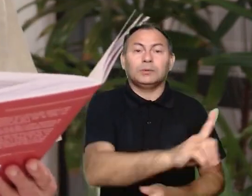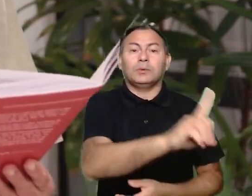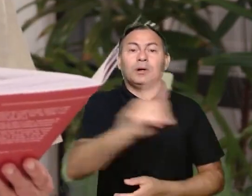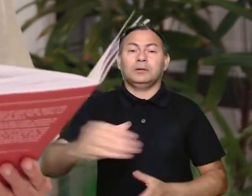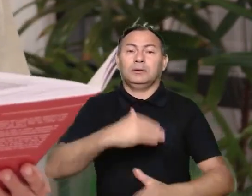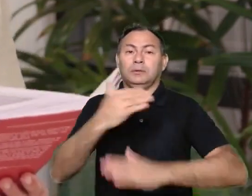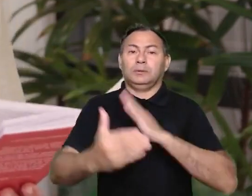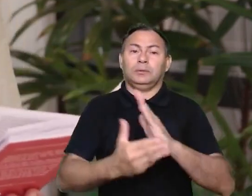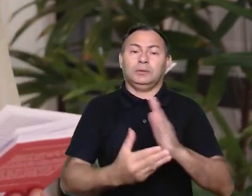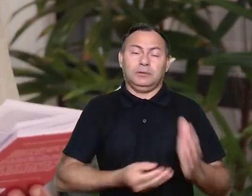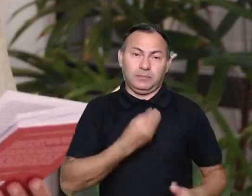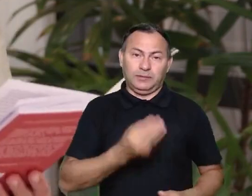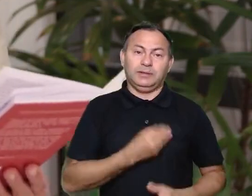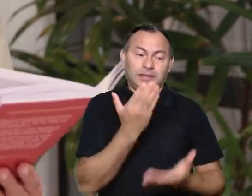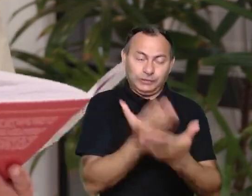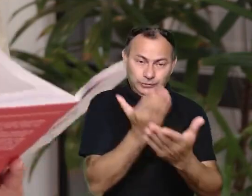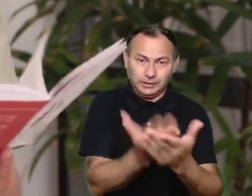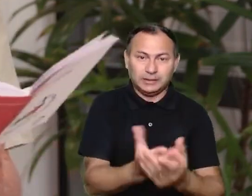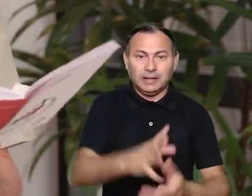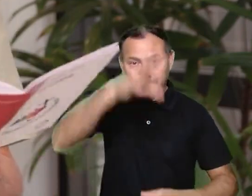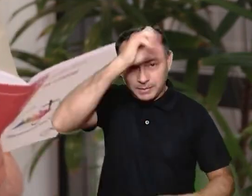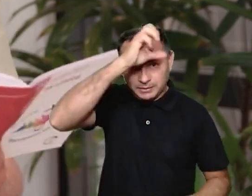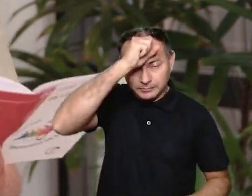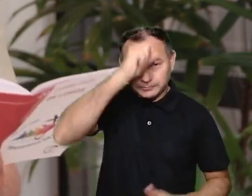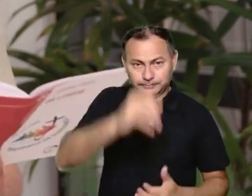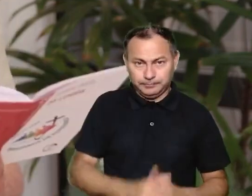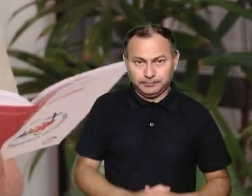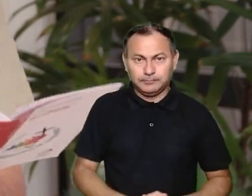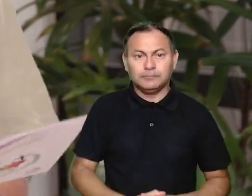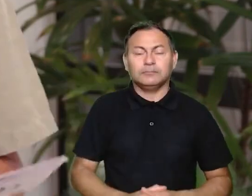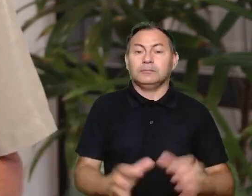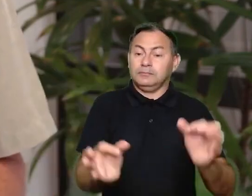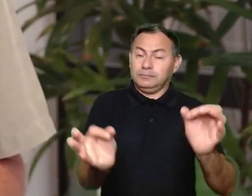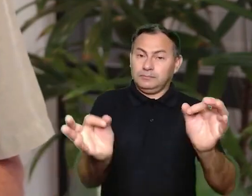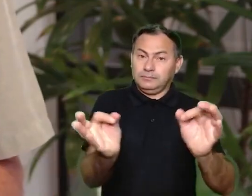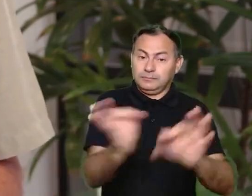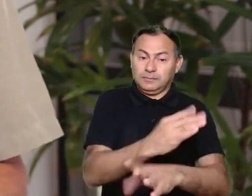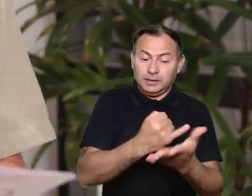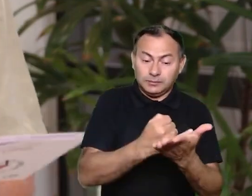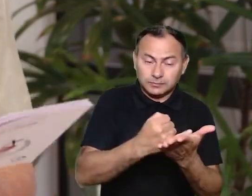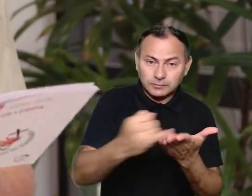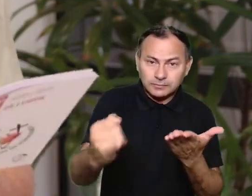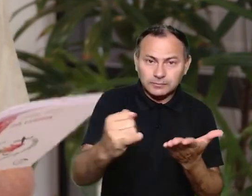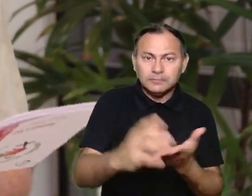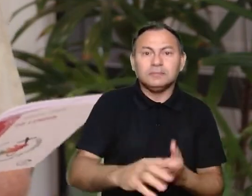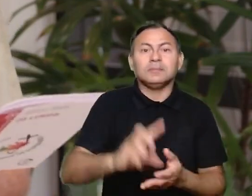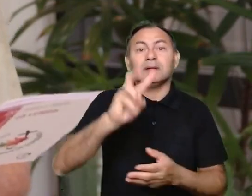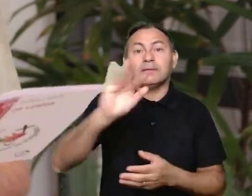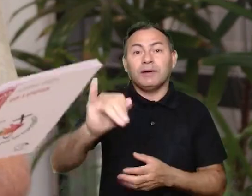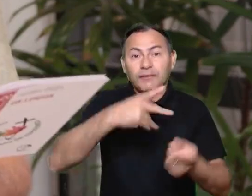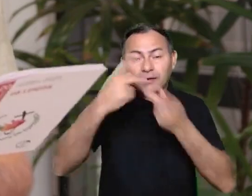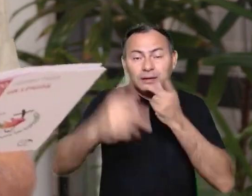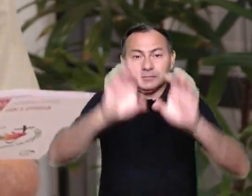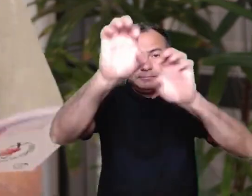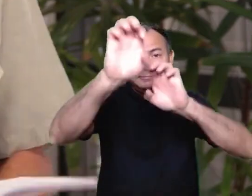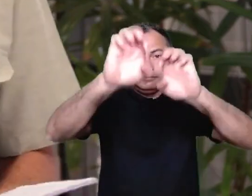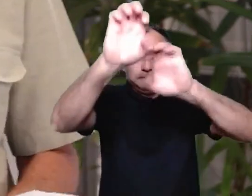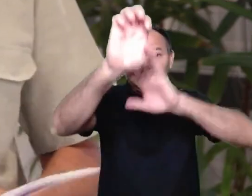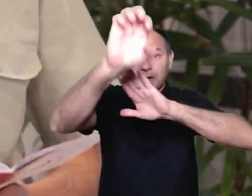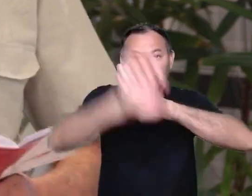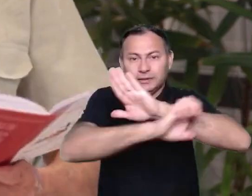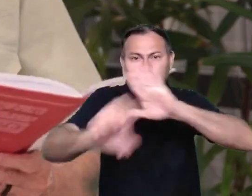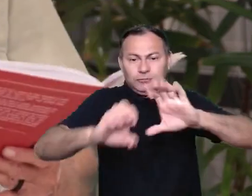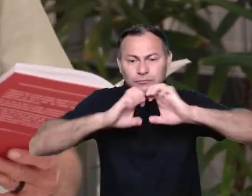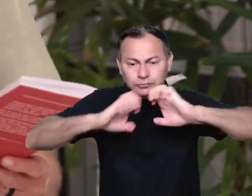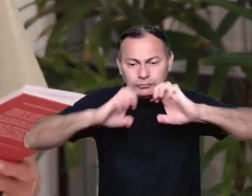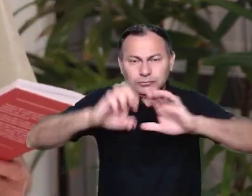continuada ao longo de toda a vida. E, concluindo a introdução, vai dizer que a